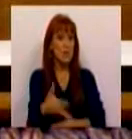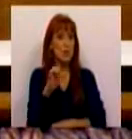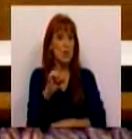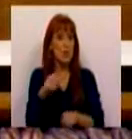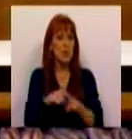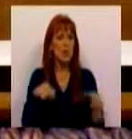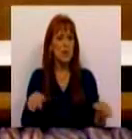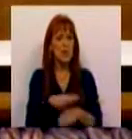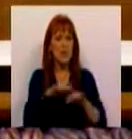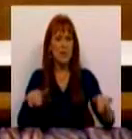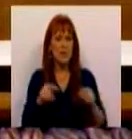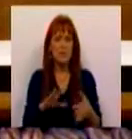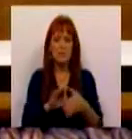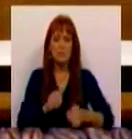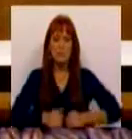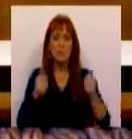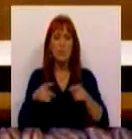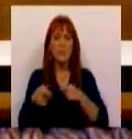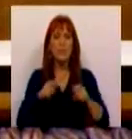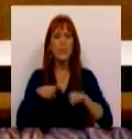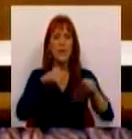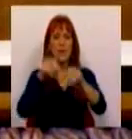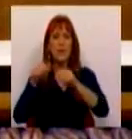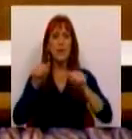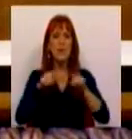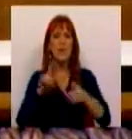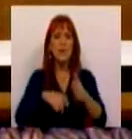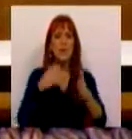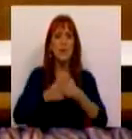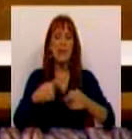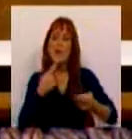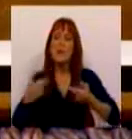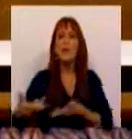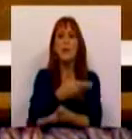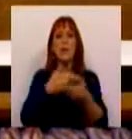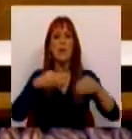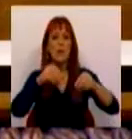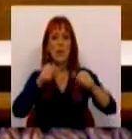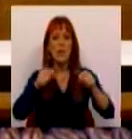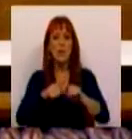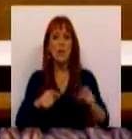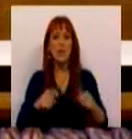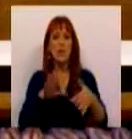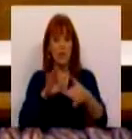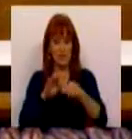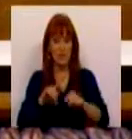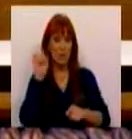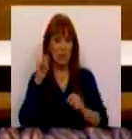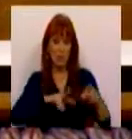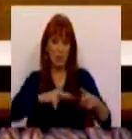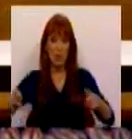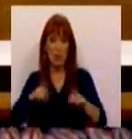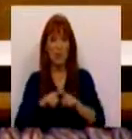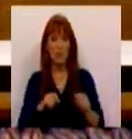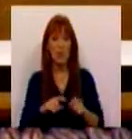2018, definir a escala adequada da organização territorial, sempre em diálogo local. A concretização desta importante reforma da